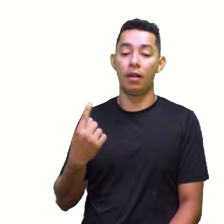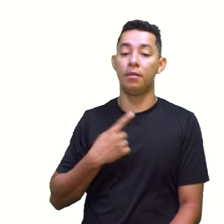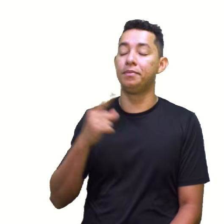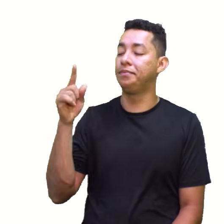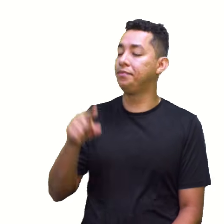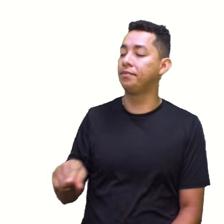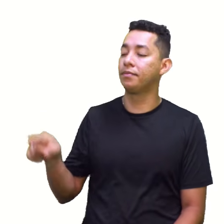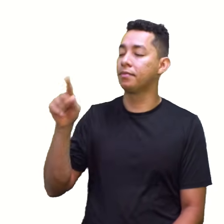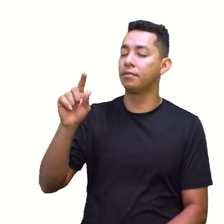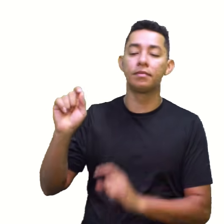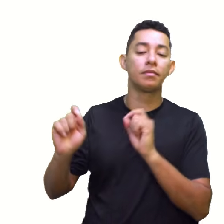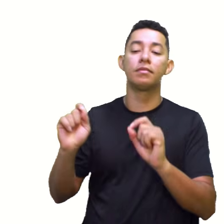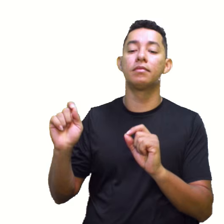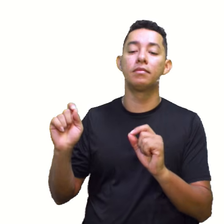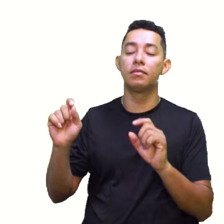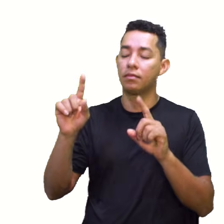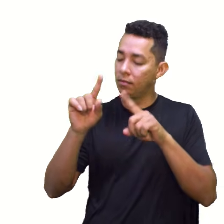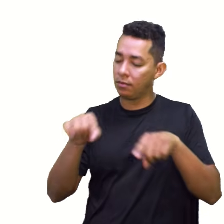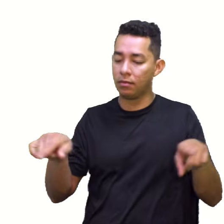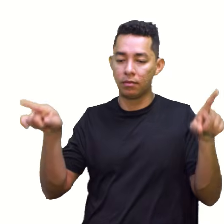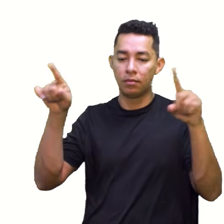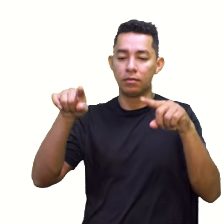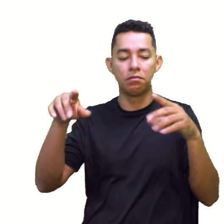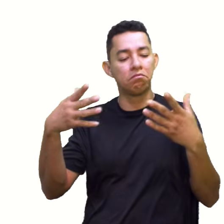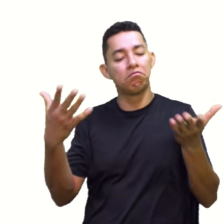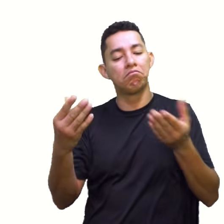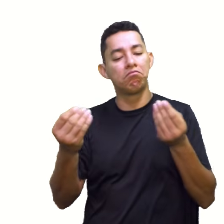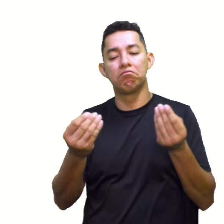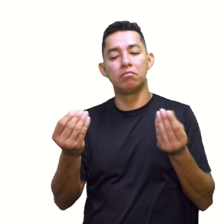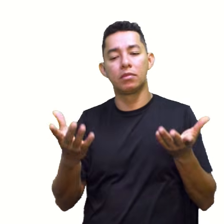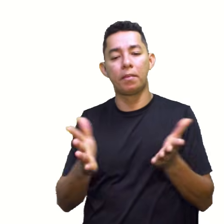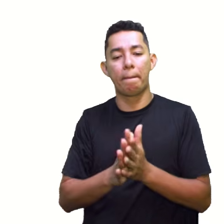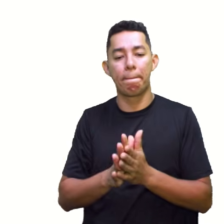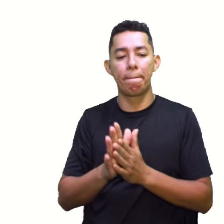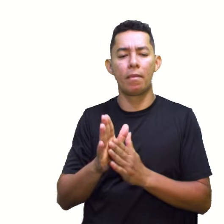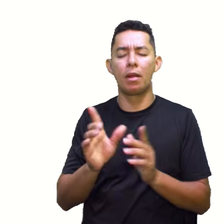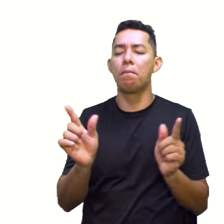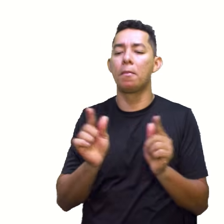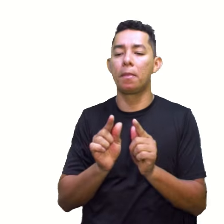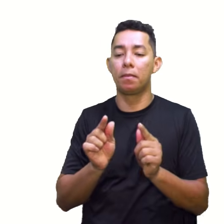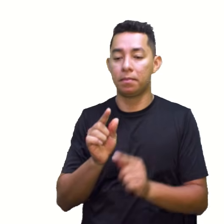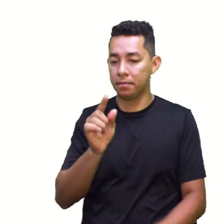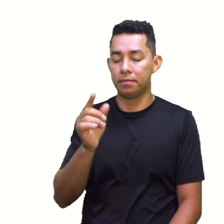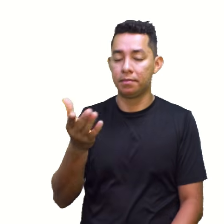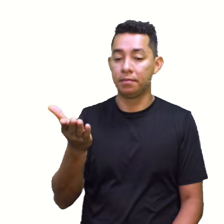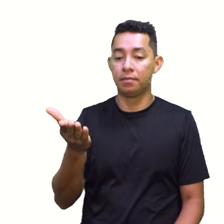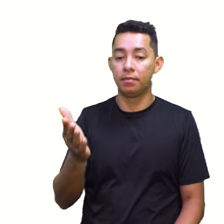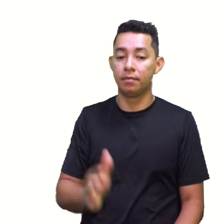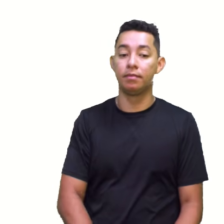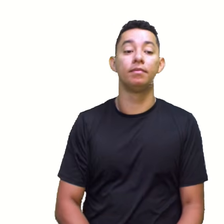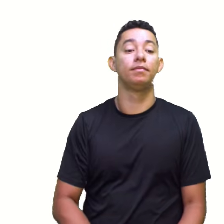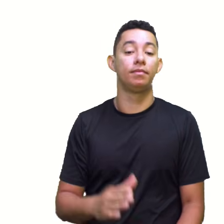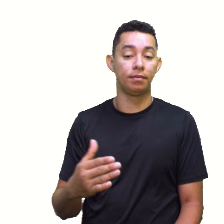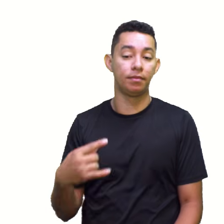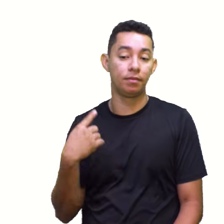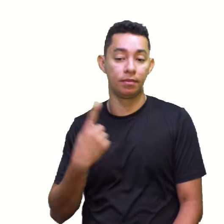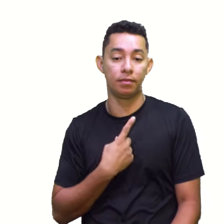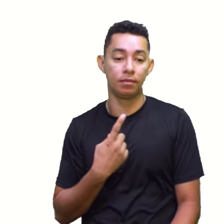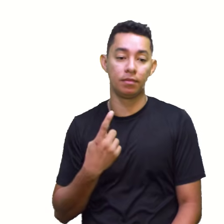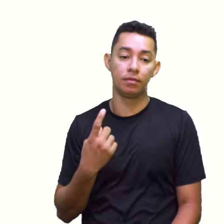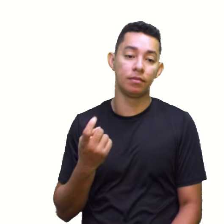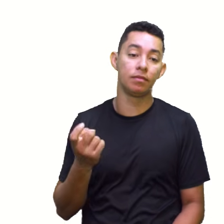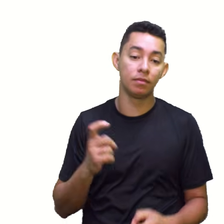quê? Deu menor. Não lembra? Então vamos voltar aqui rapidinho. Tem